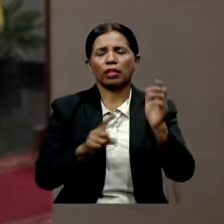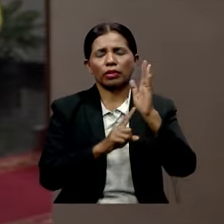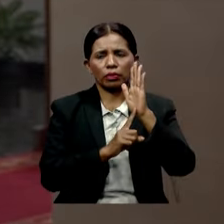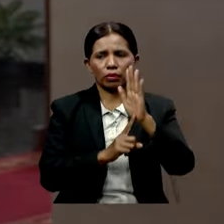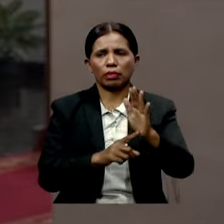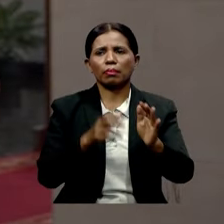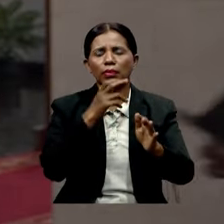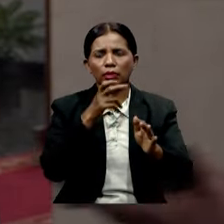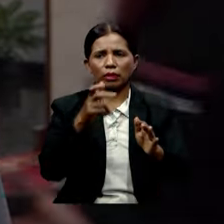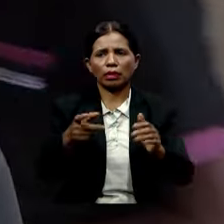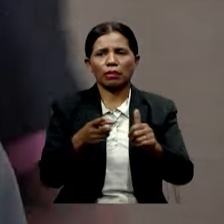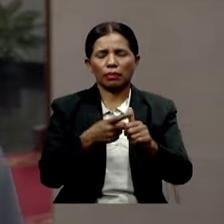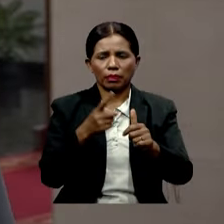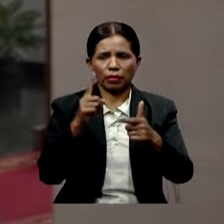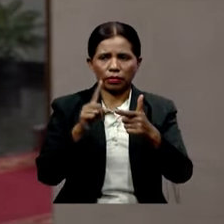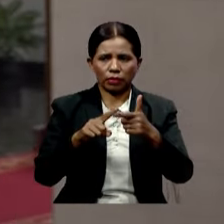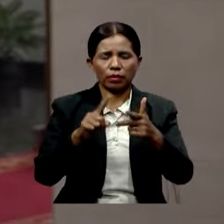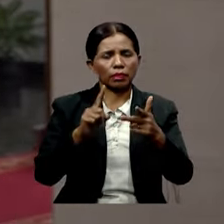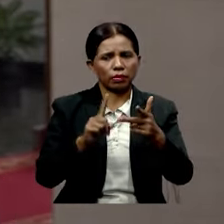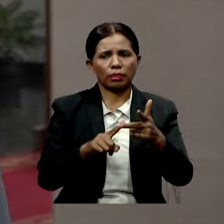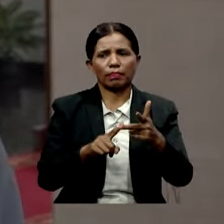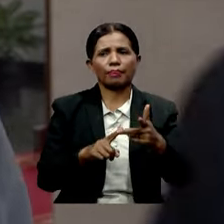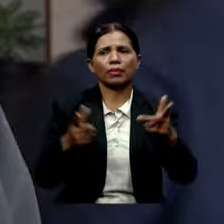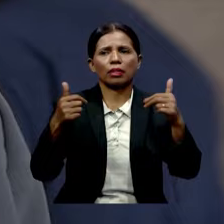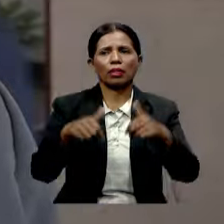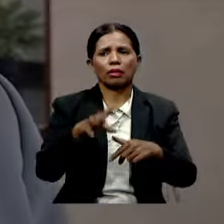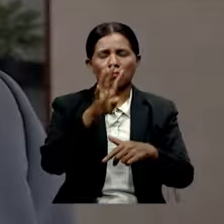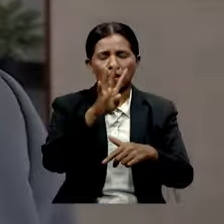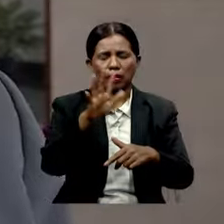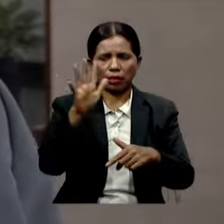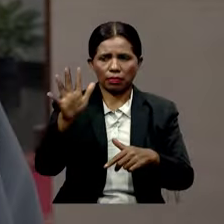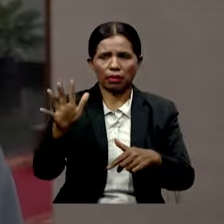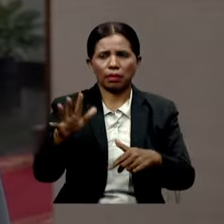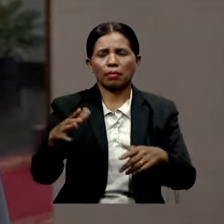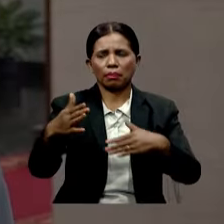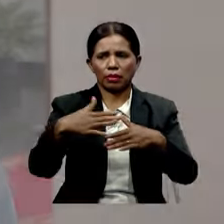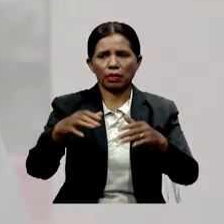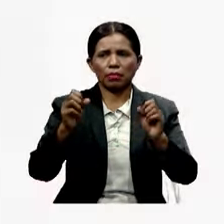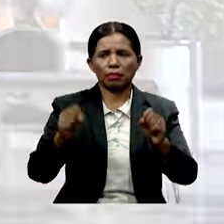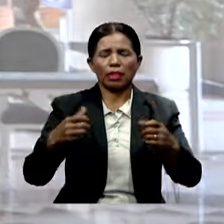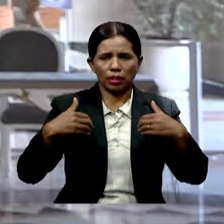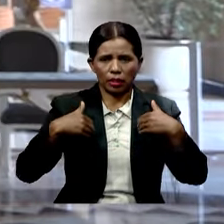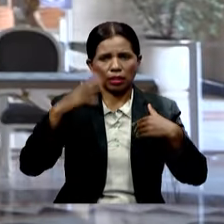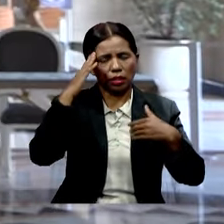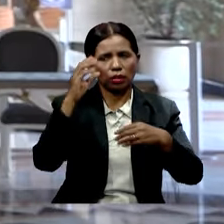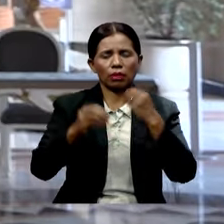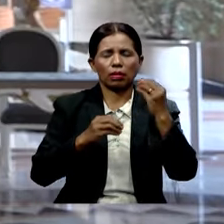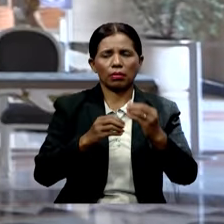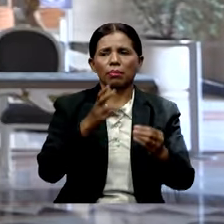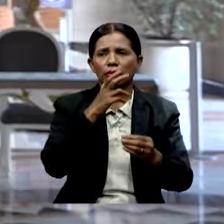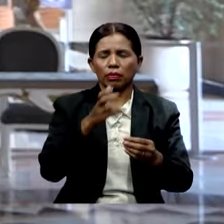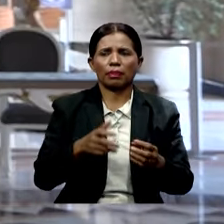né, desde o primeiro ano, segundo, para nem mais haver quarto ano, quinto ano, sexto ano, vai ser, nem bem linha da Sarona. Agora, a tu radia, né, mas